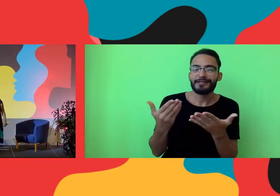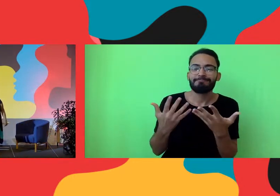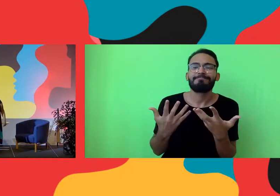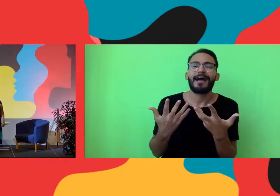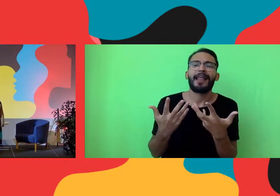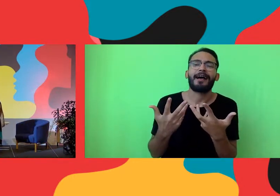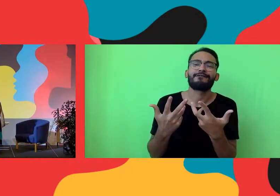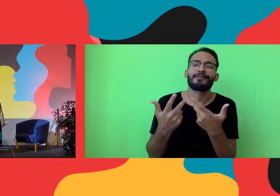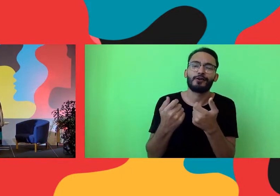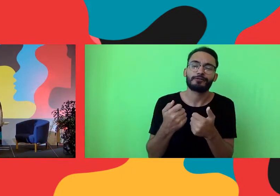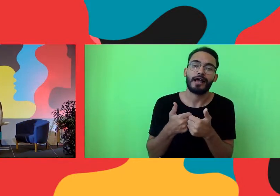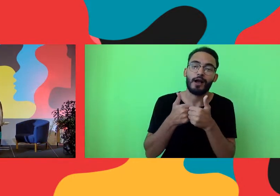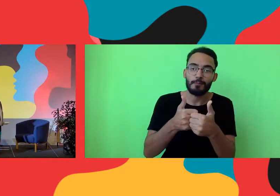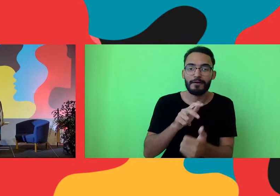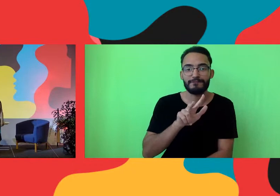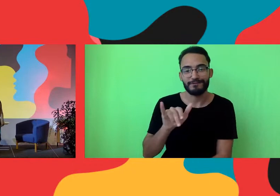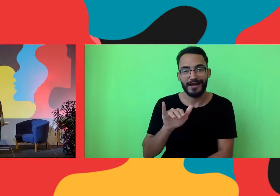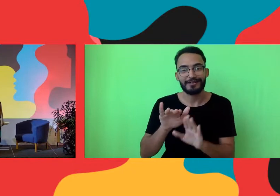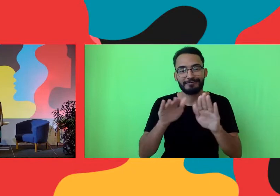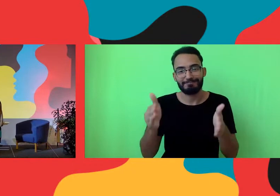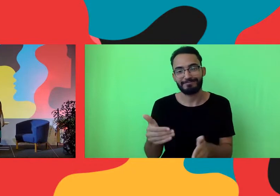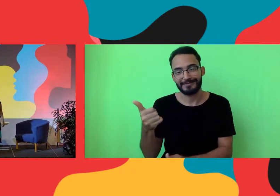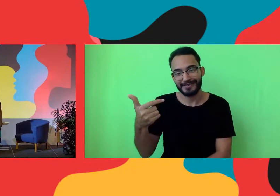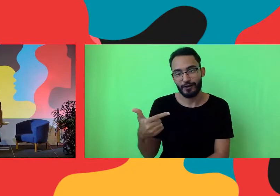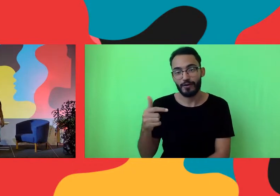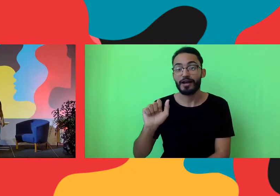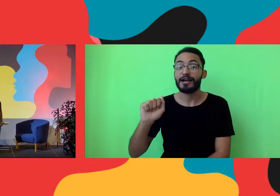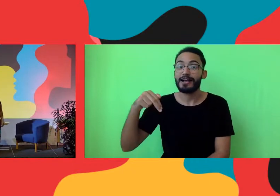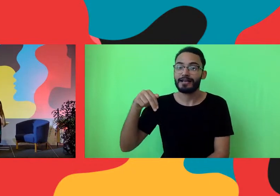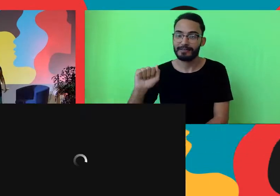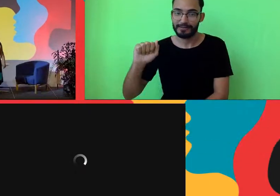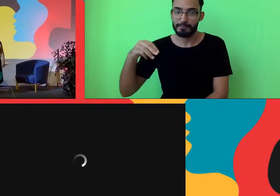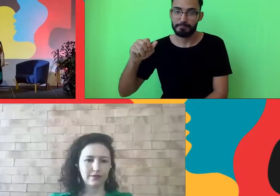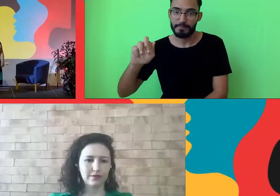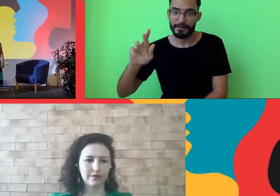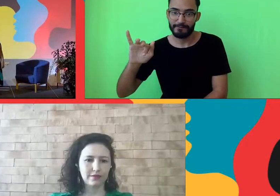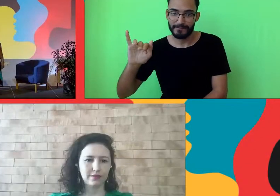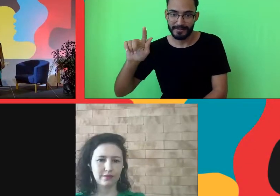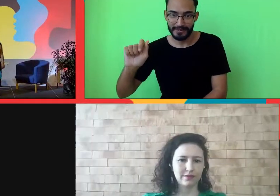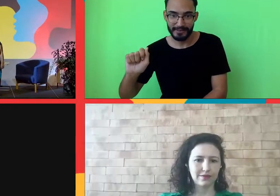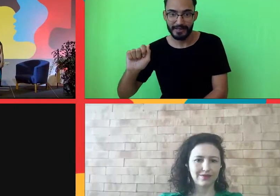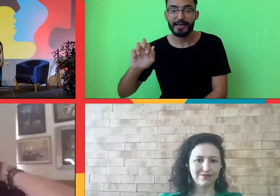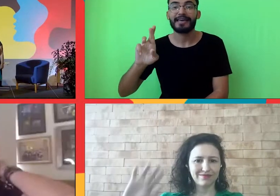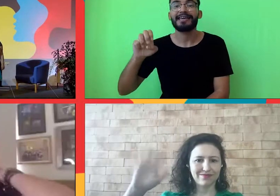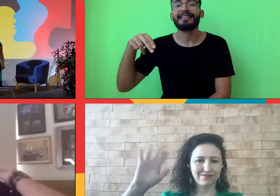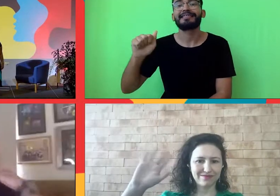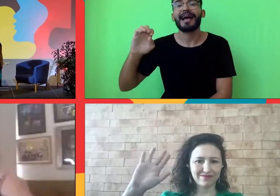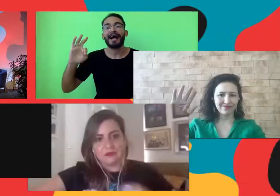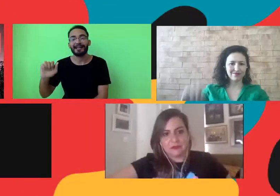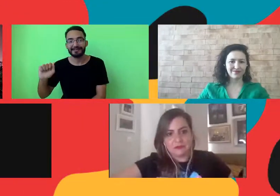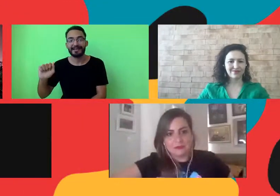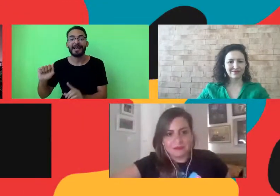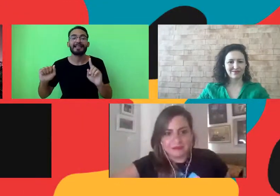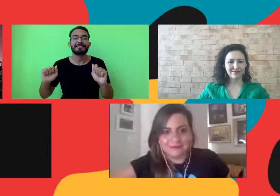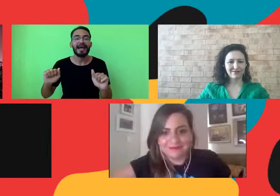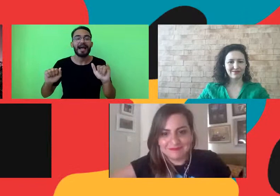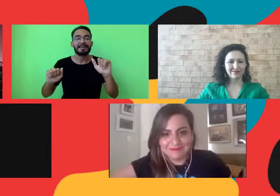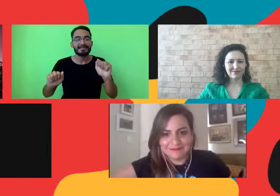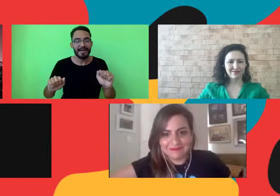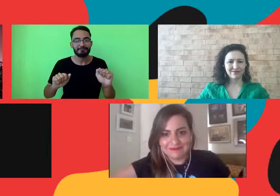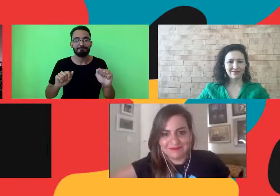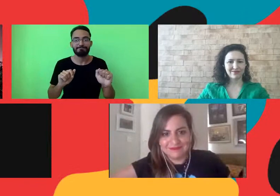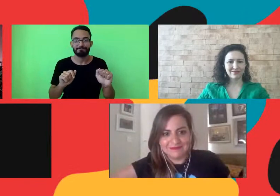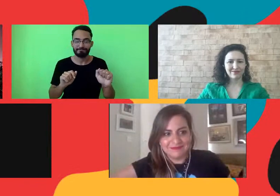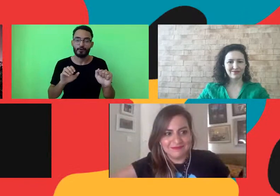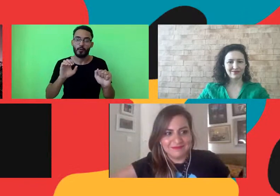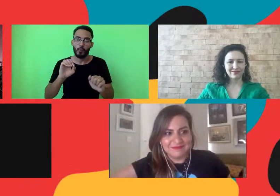maravilhosas aqui que vão me acompanhar na segunda mesa, que é a Ana Marafiga, a Renata Mello e a Daia de Oliveira. Essa mesa